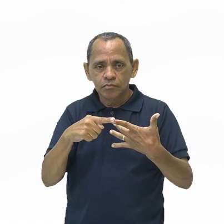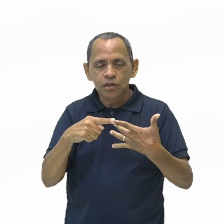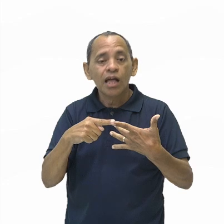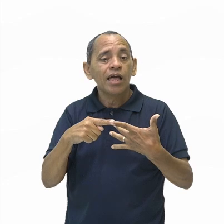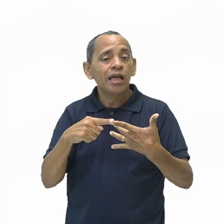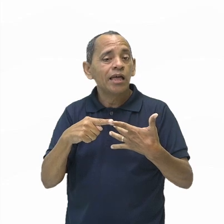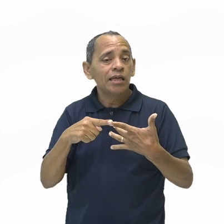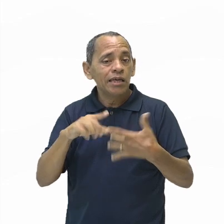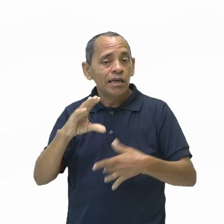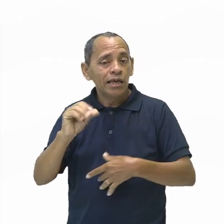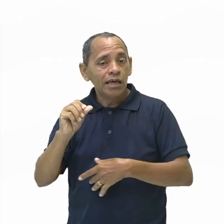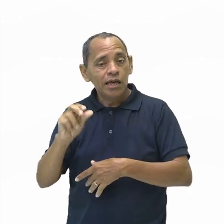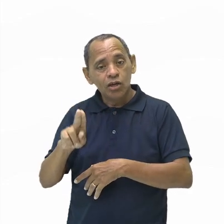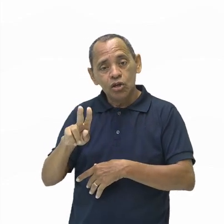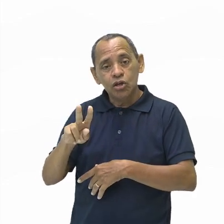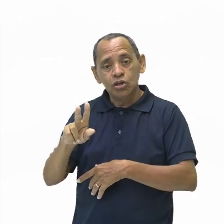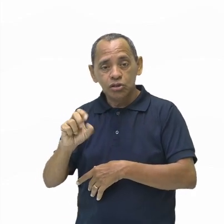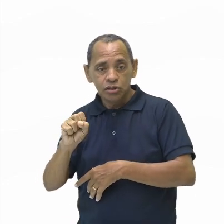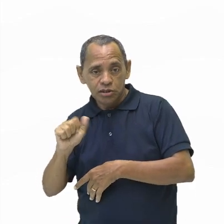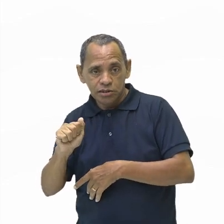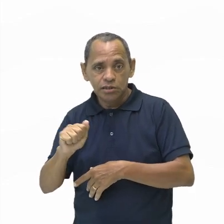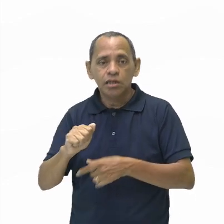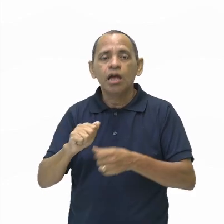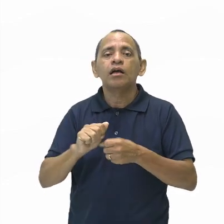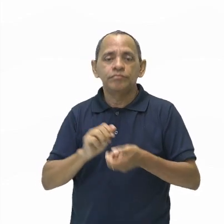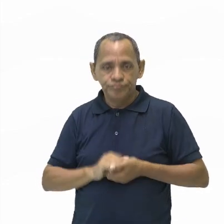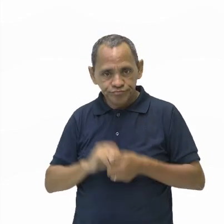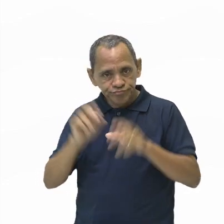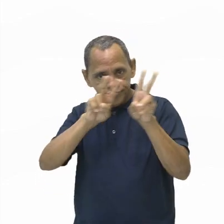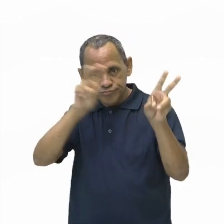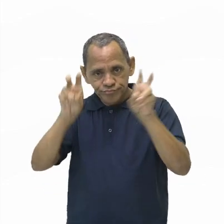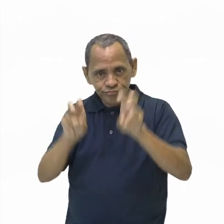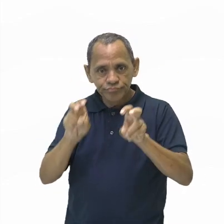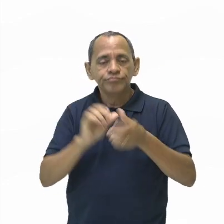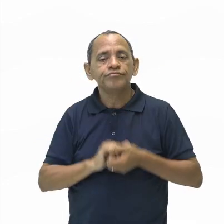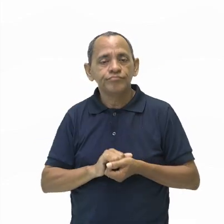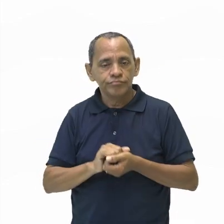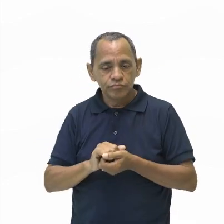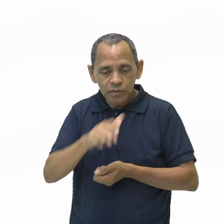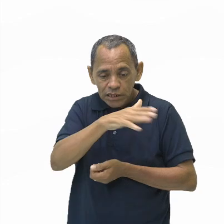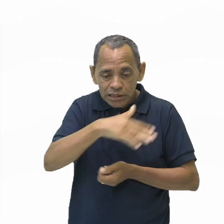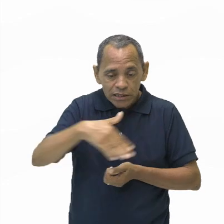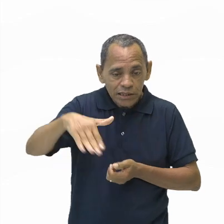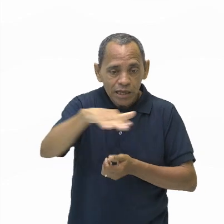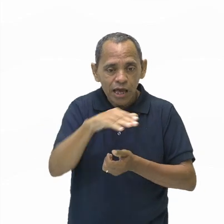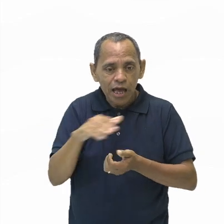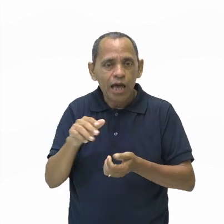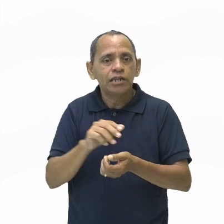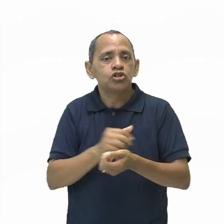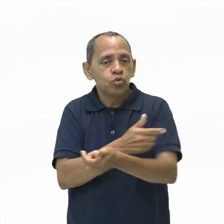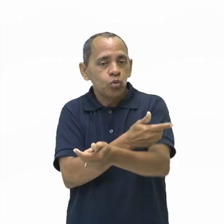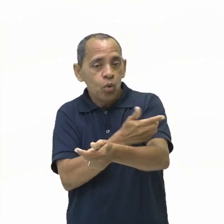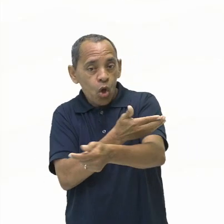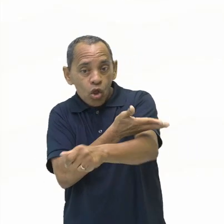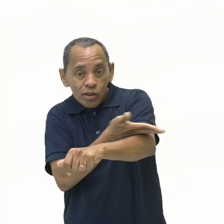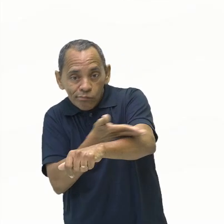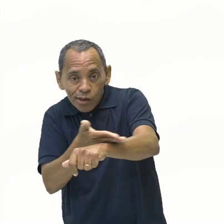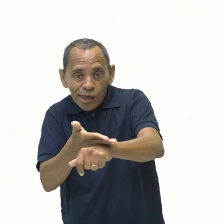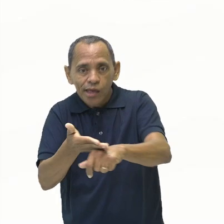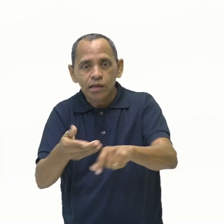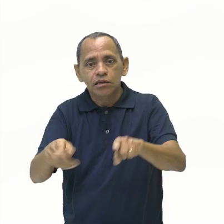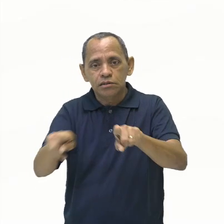da degradação ambiental a abertura de novas áreas para a implementação de